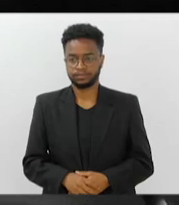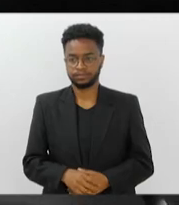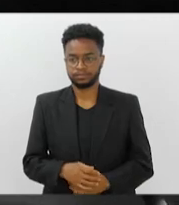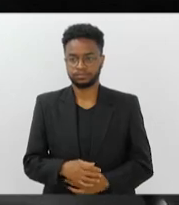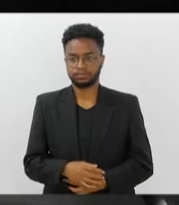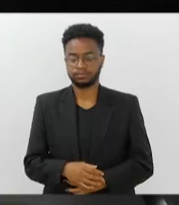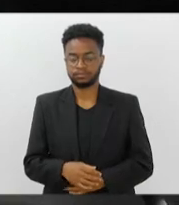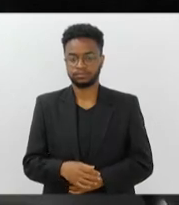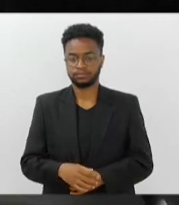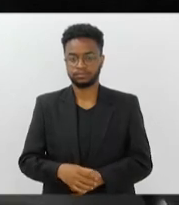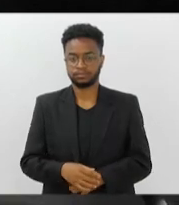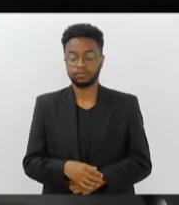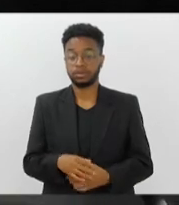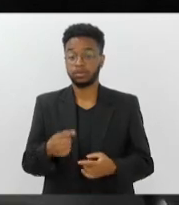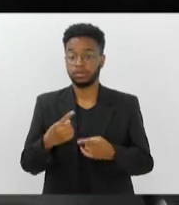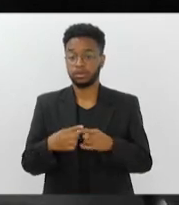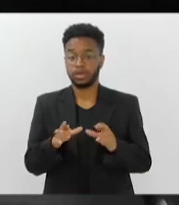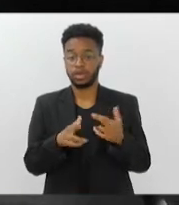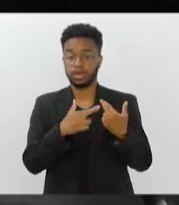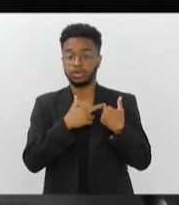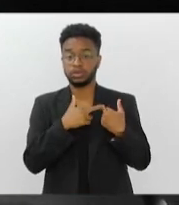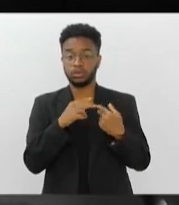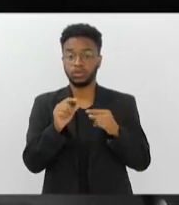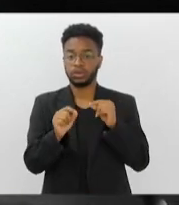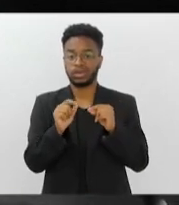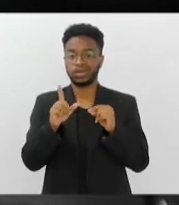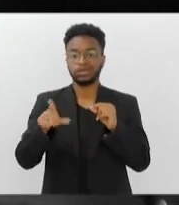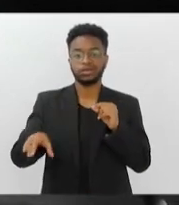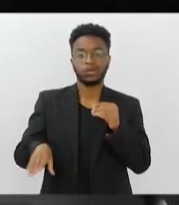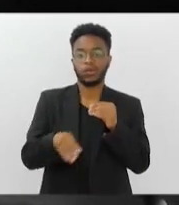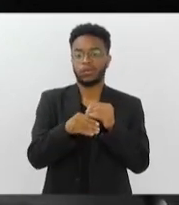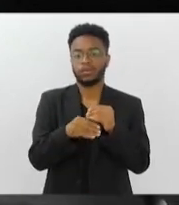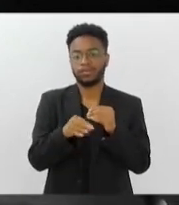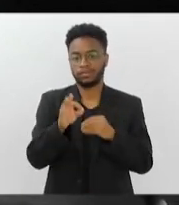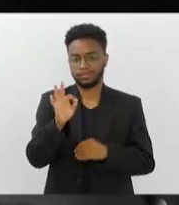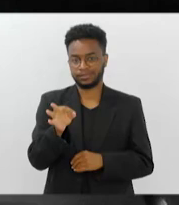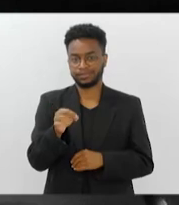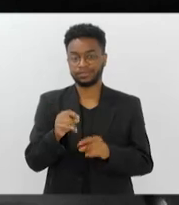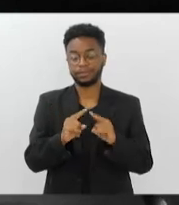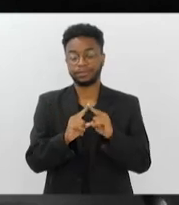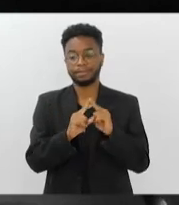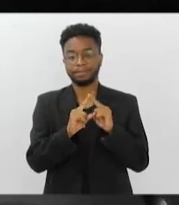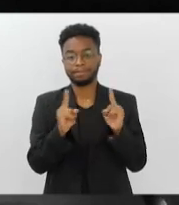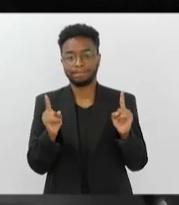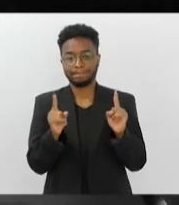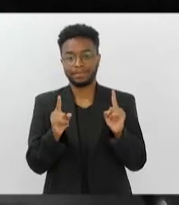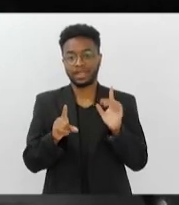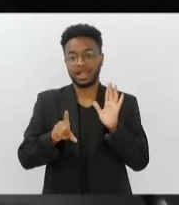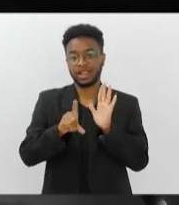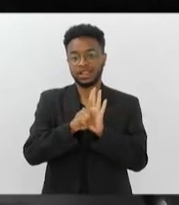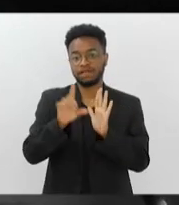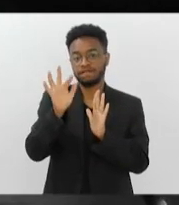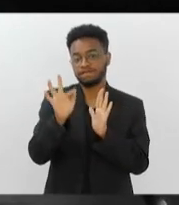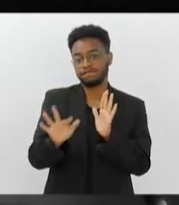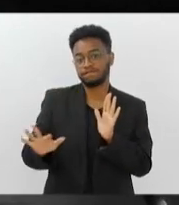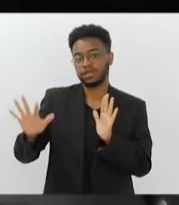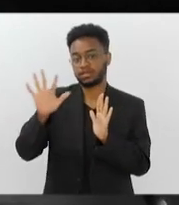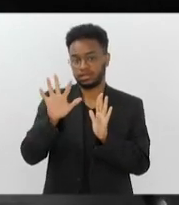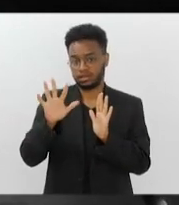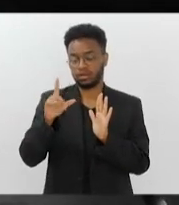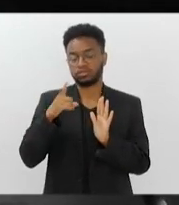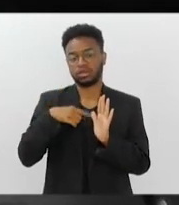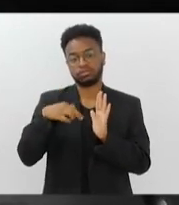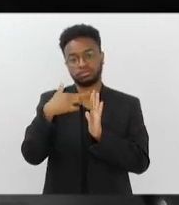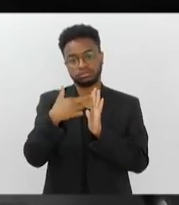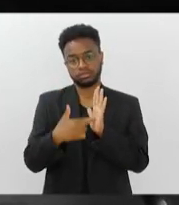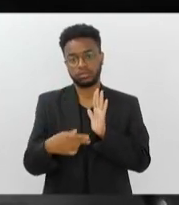A competência legislativa estadual ela é complementar, mas a legislação federal, no caso, essa